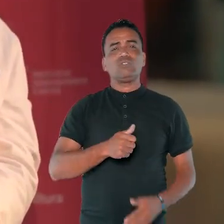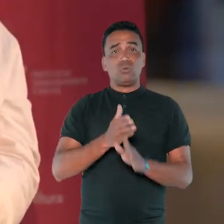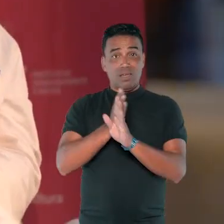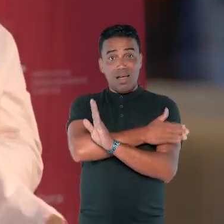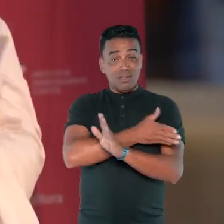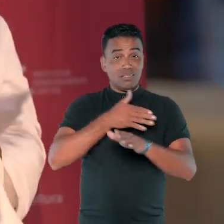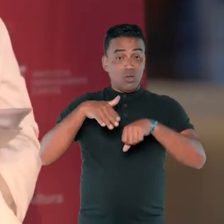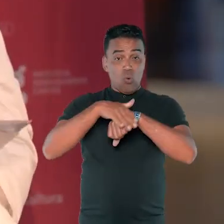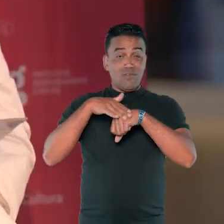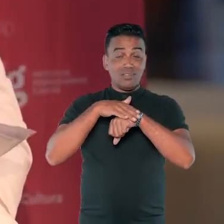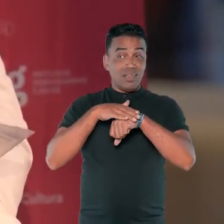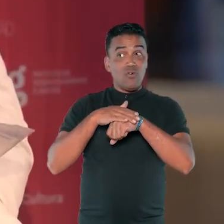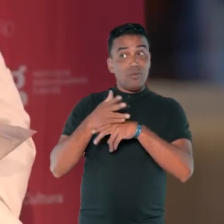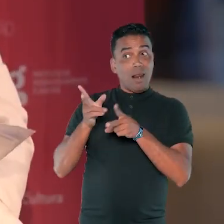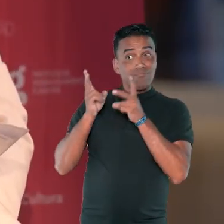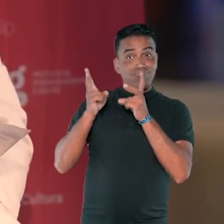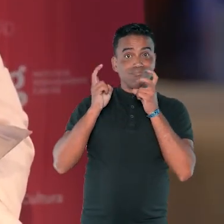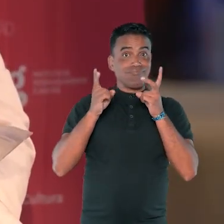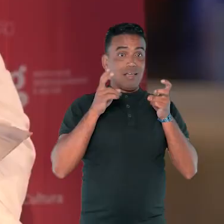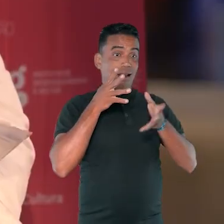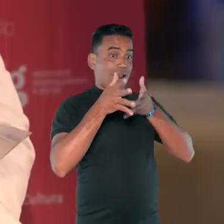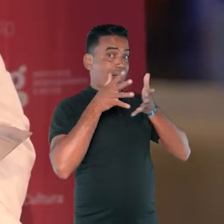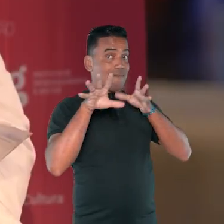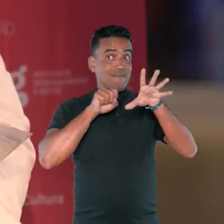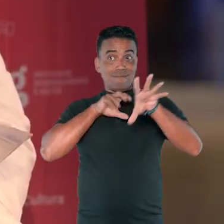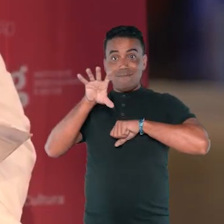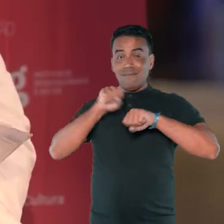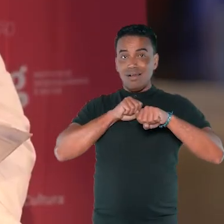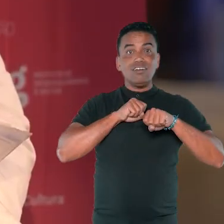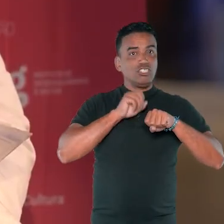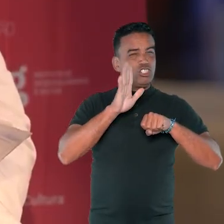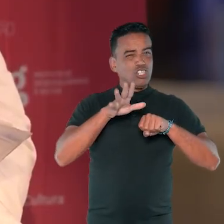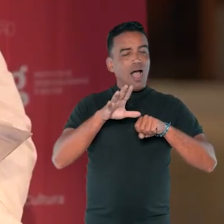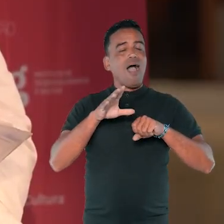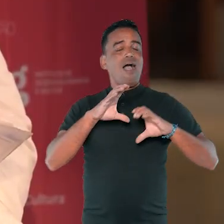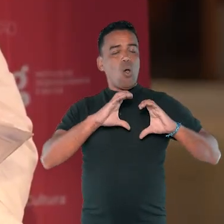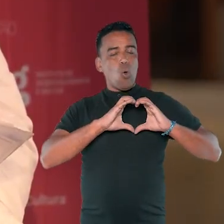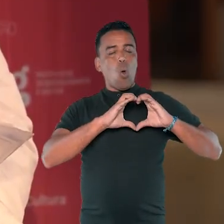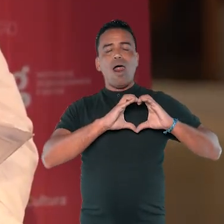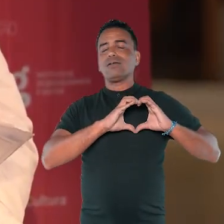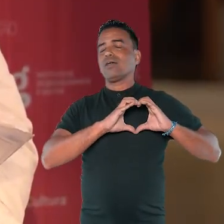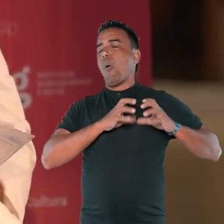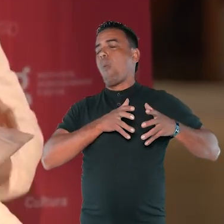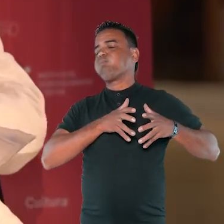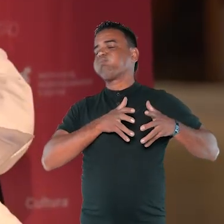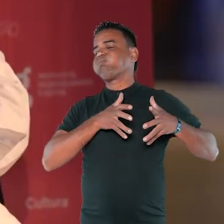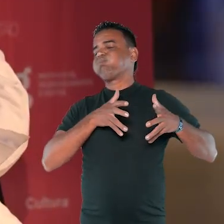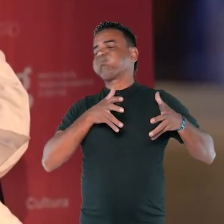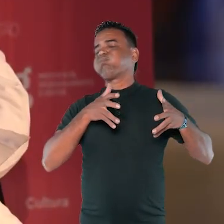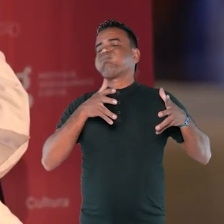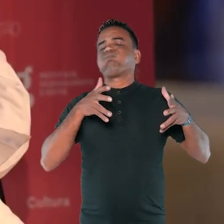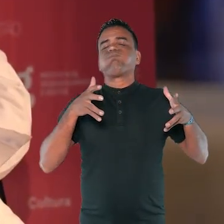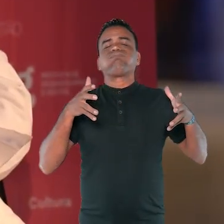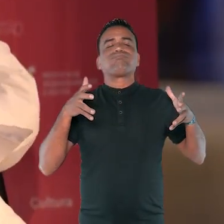Eu vim para ouvir, mas já ouvi, e estou aqui com o coração muito cheio, muito preenchido. Eu